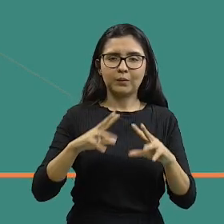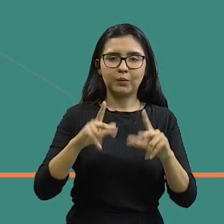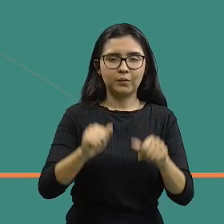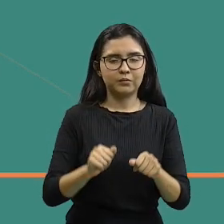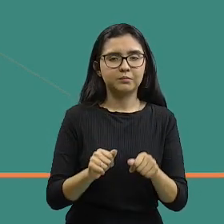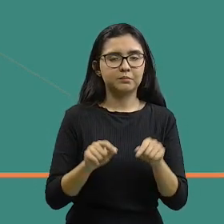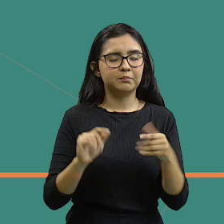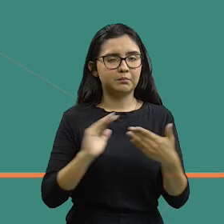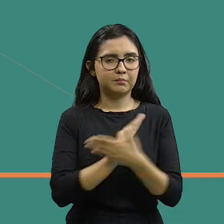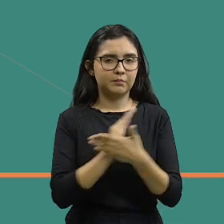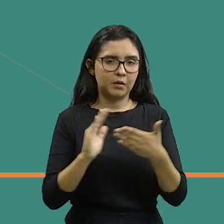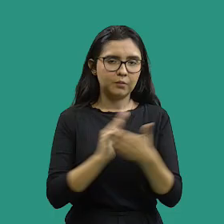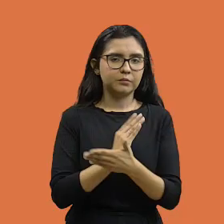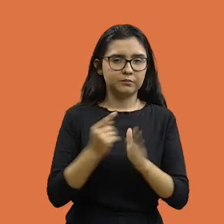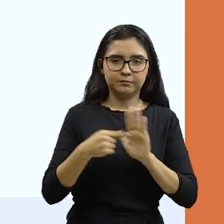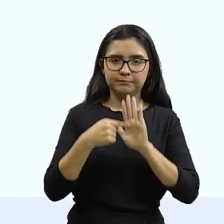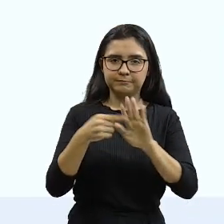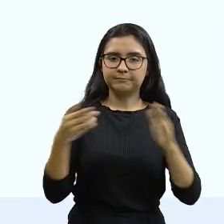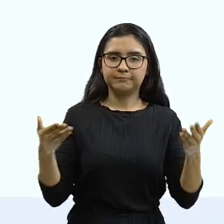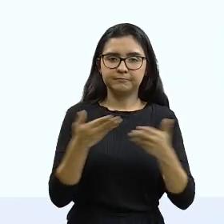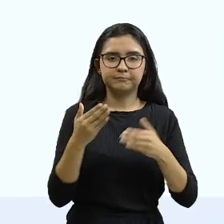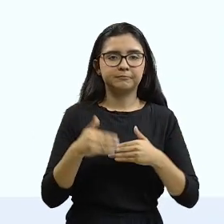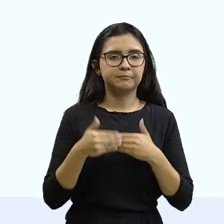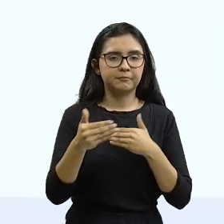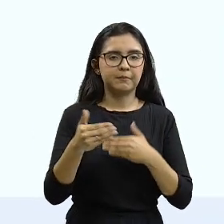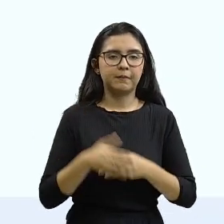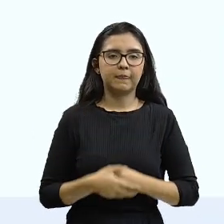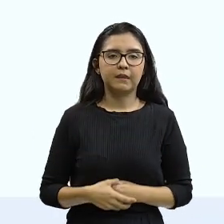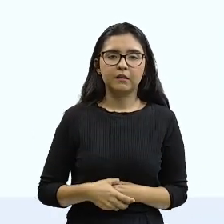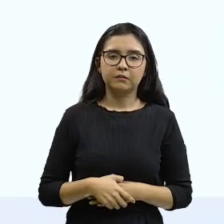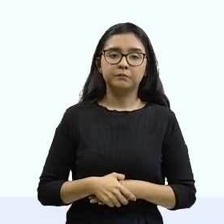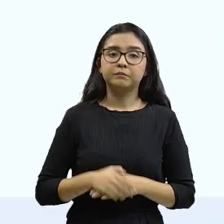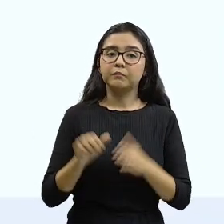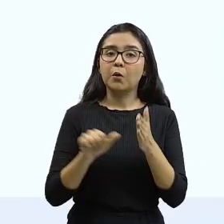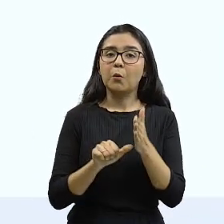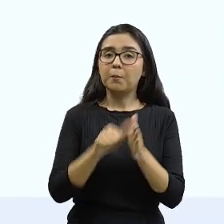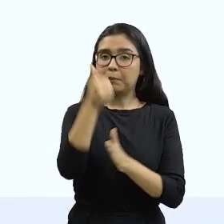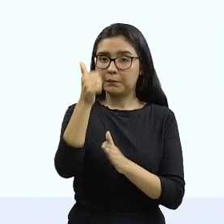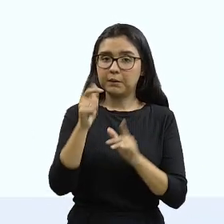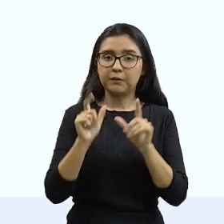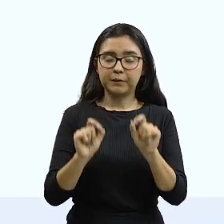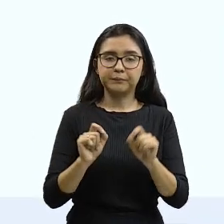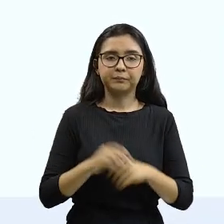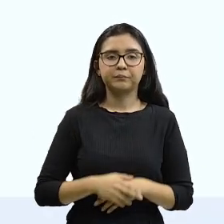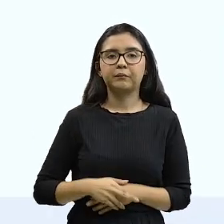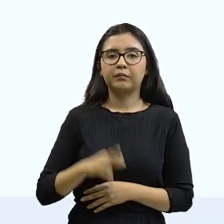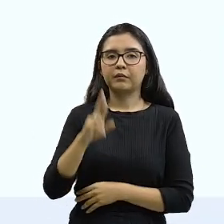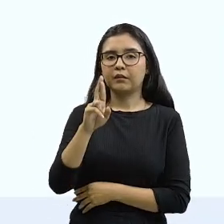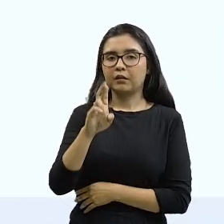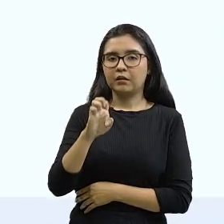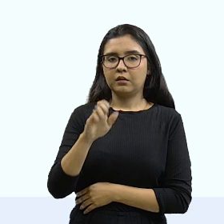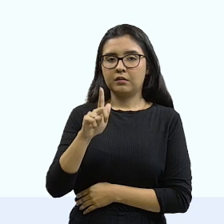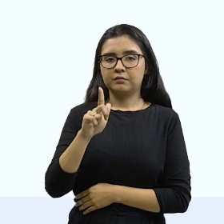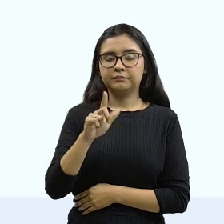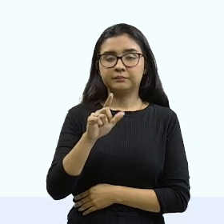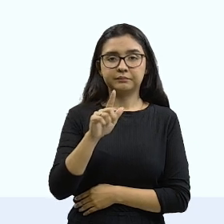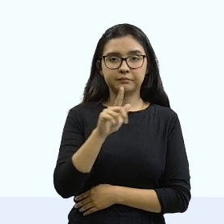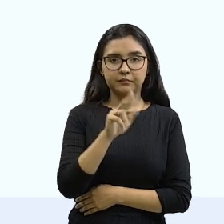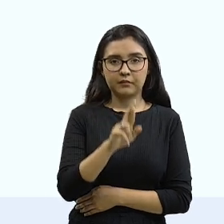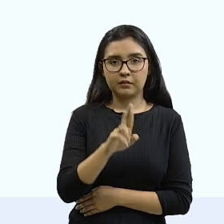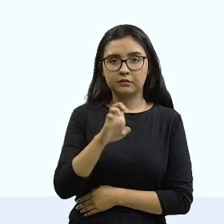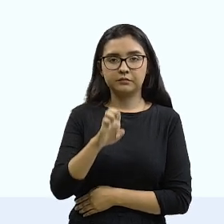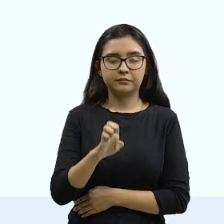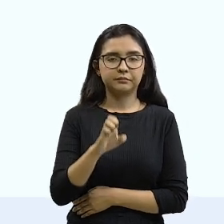maioria deles, ok? Vamos seguindo aqui. O primeiro que a gente vai falar é o resistor. Transforma